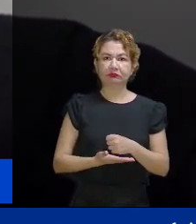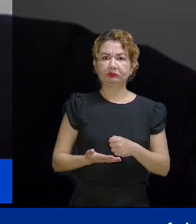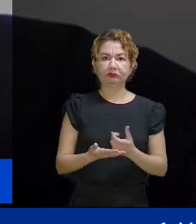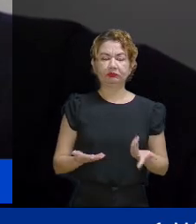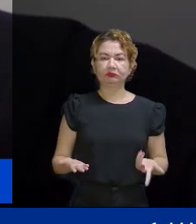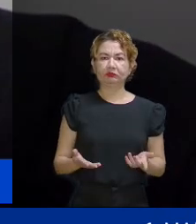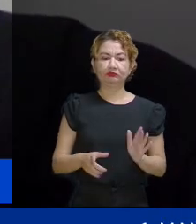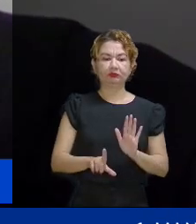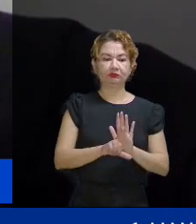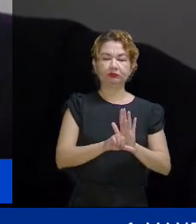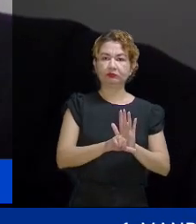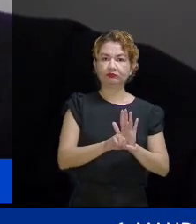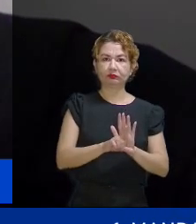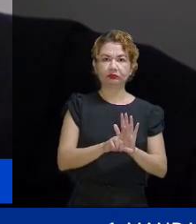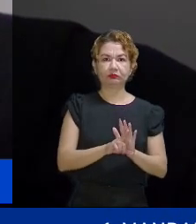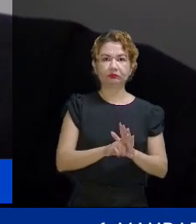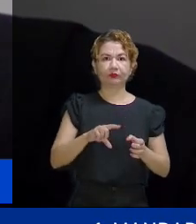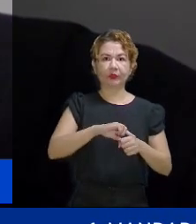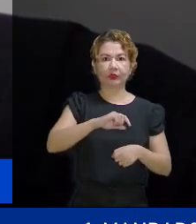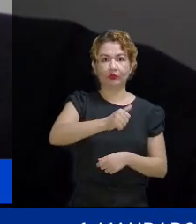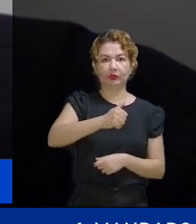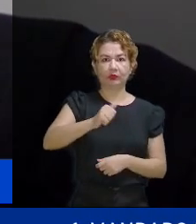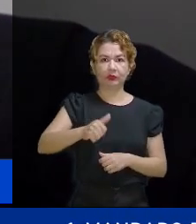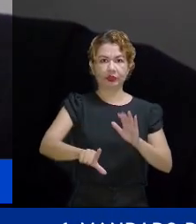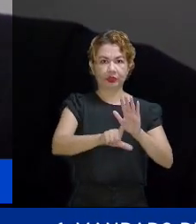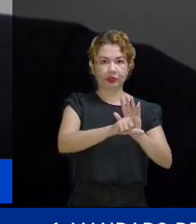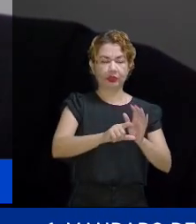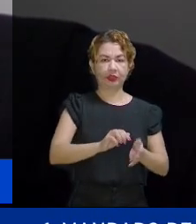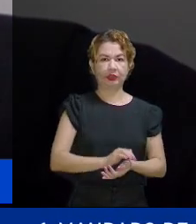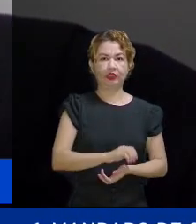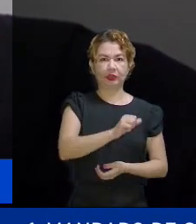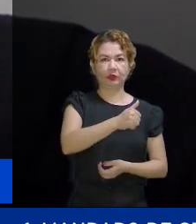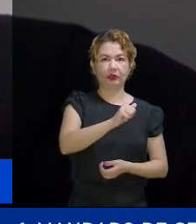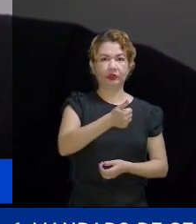legislação vigente. O artigo 11 da Lei